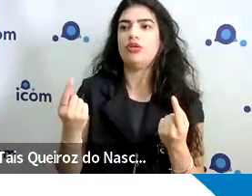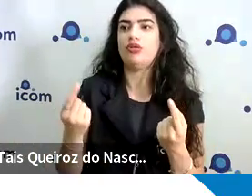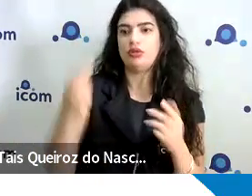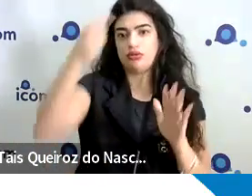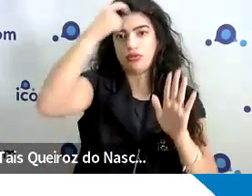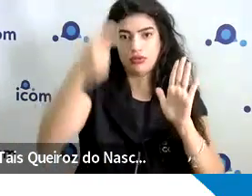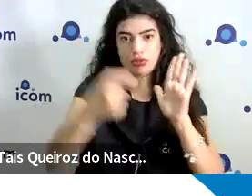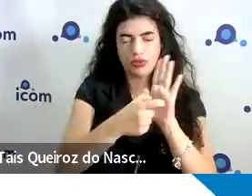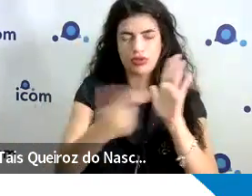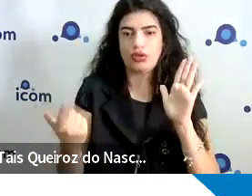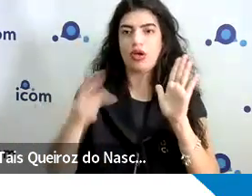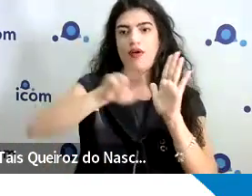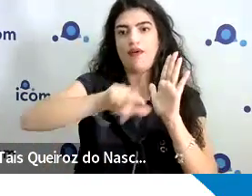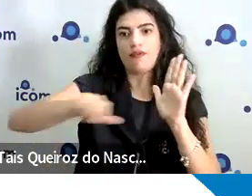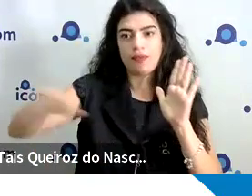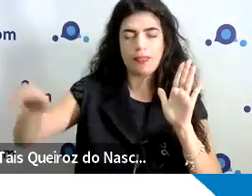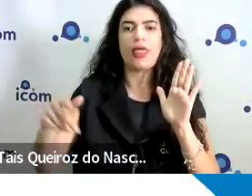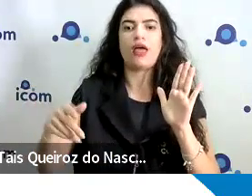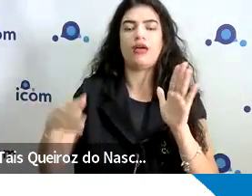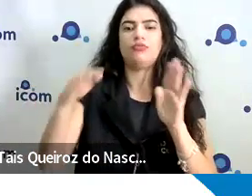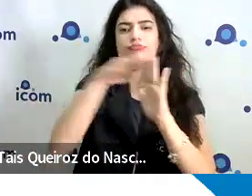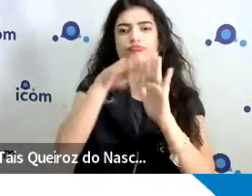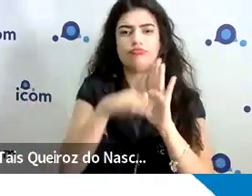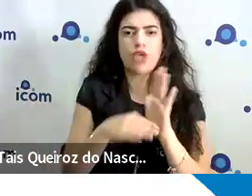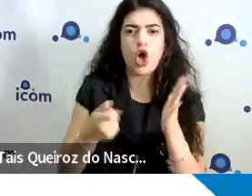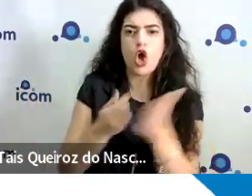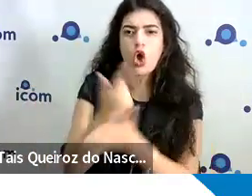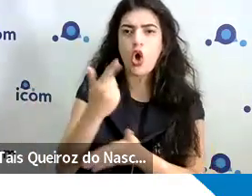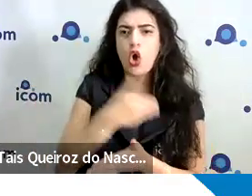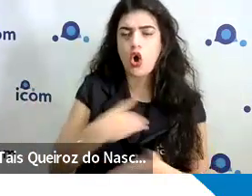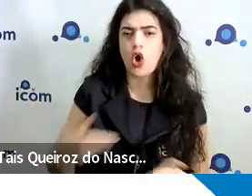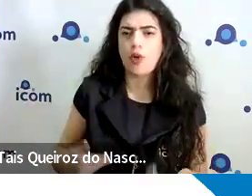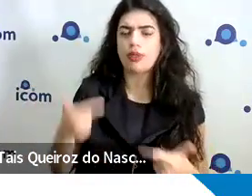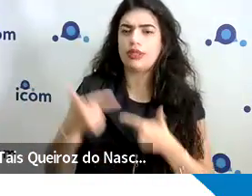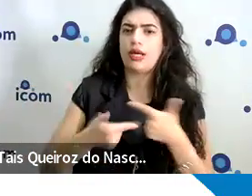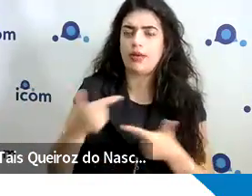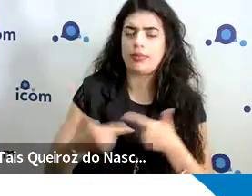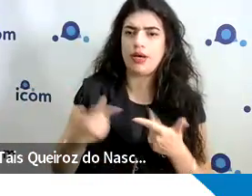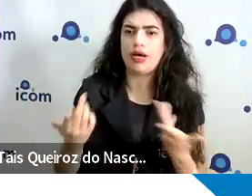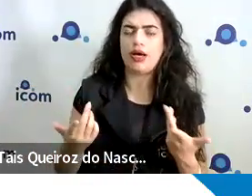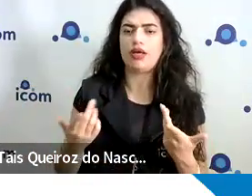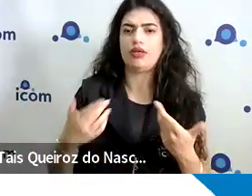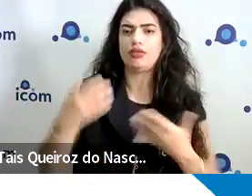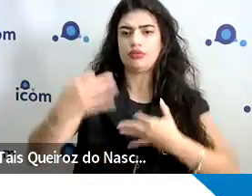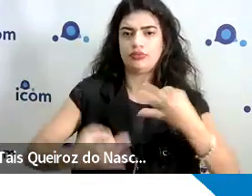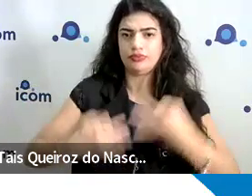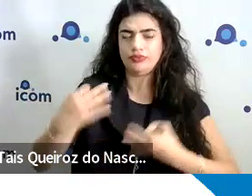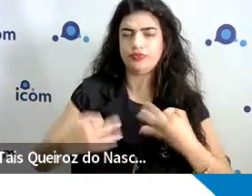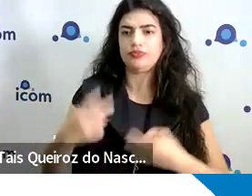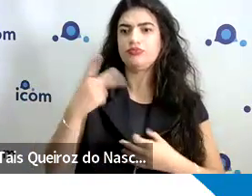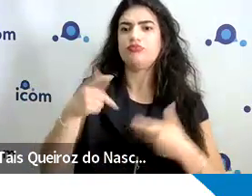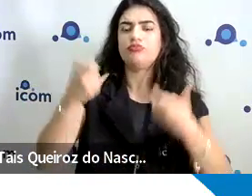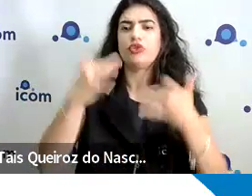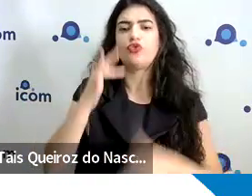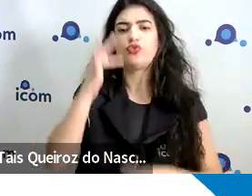BI, desenvolvimento de negócios, startups, compras públicas, trabalhista, o tributário, como a gente falou aqui, futuro